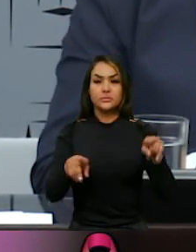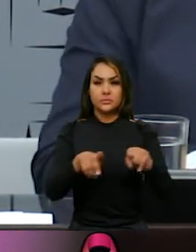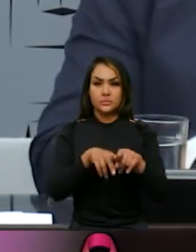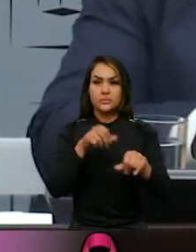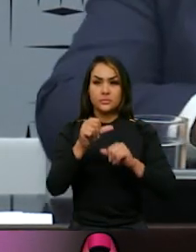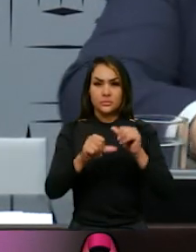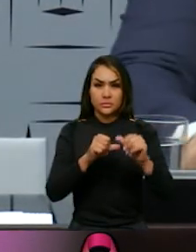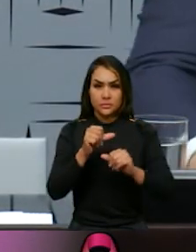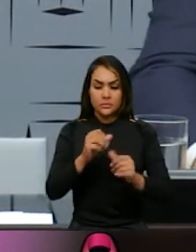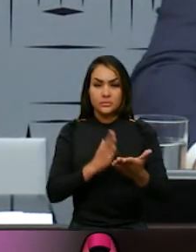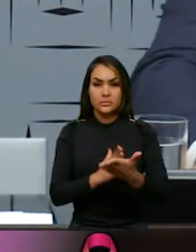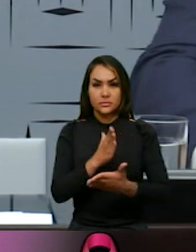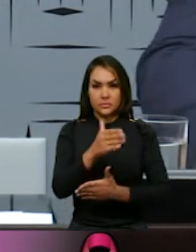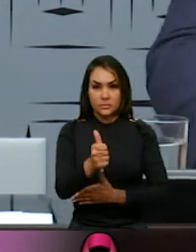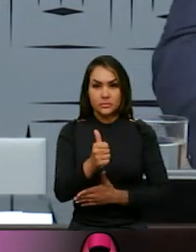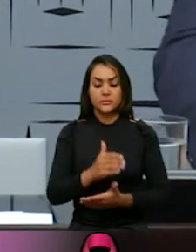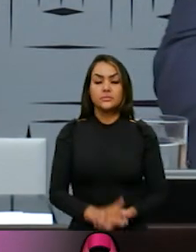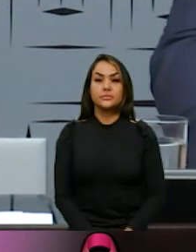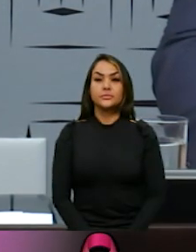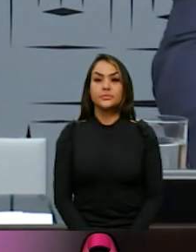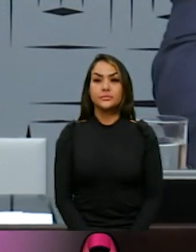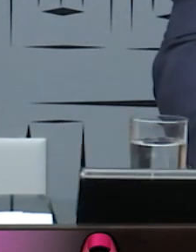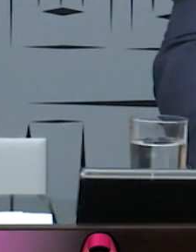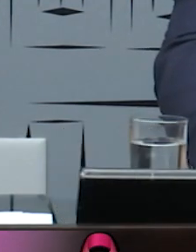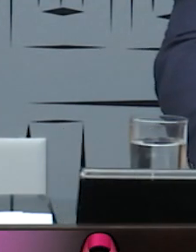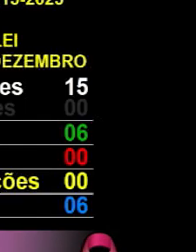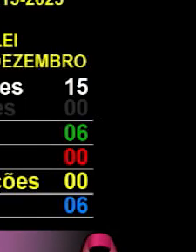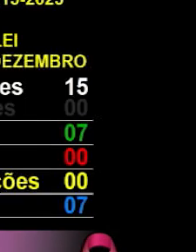emenda aprovada.